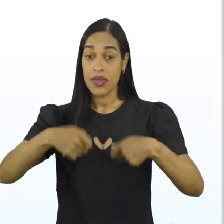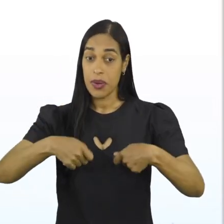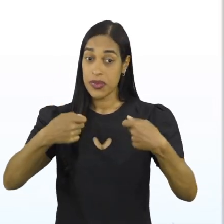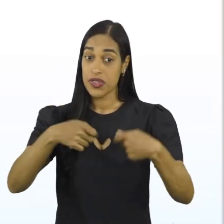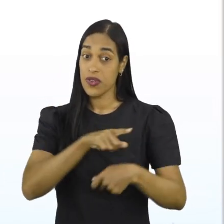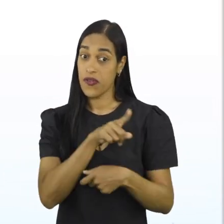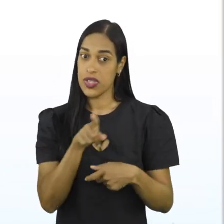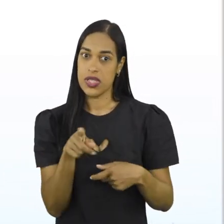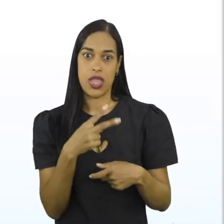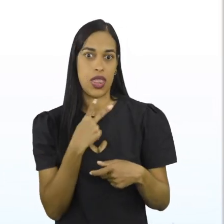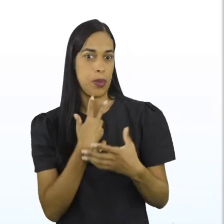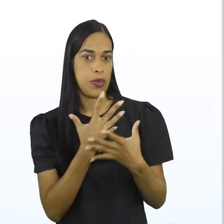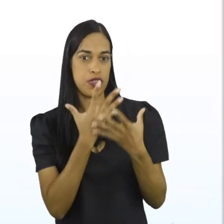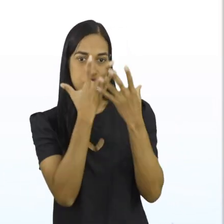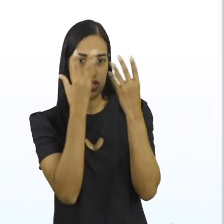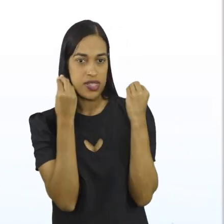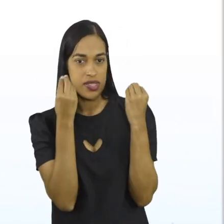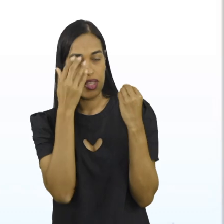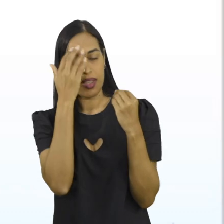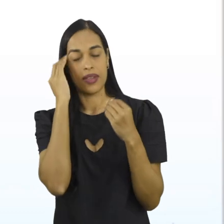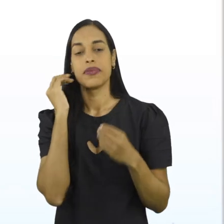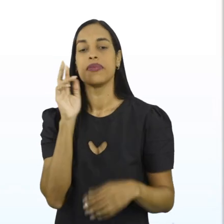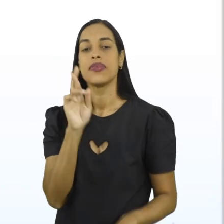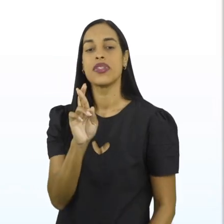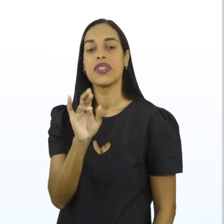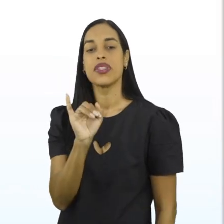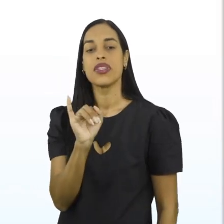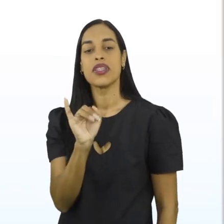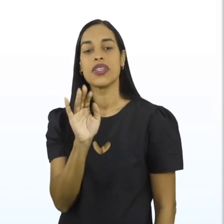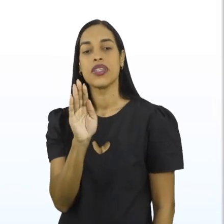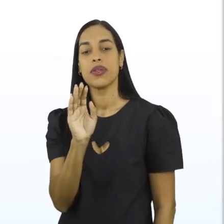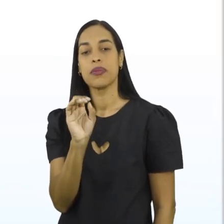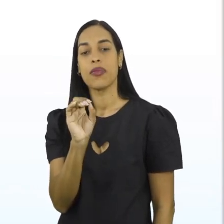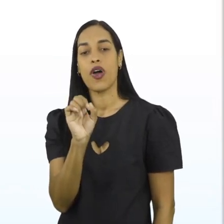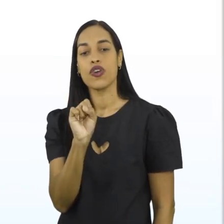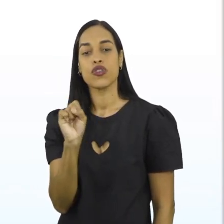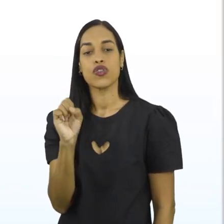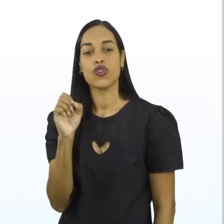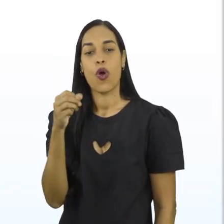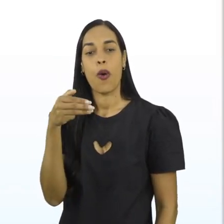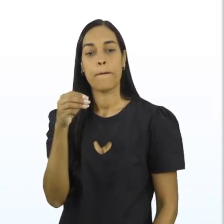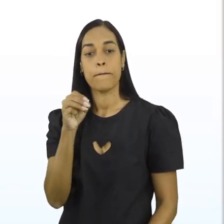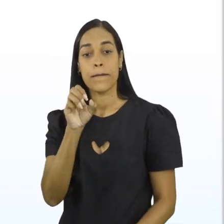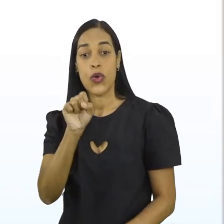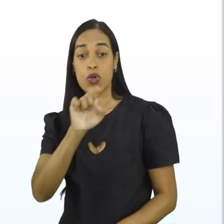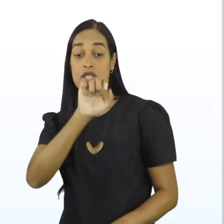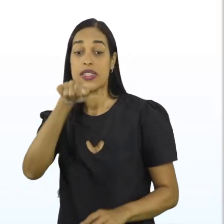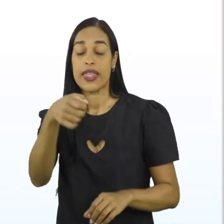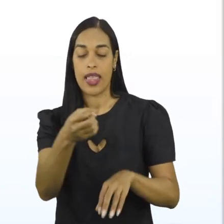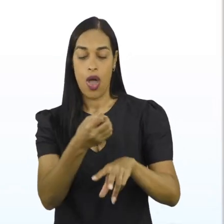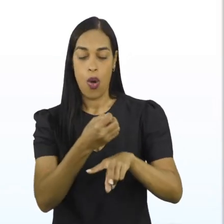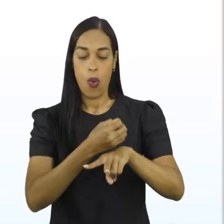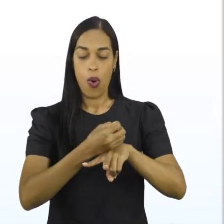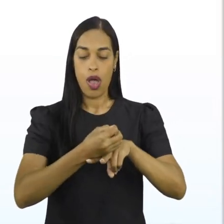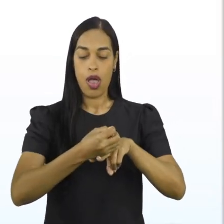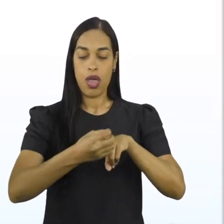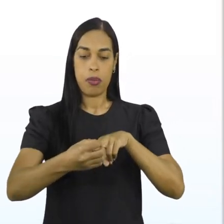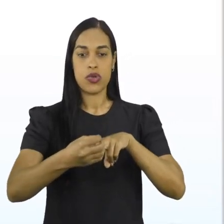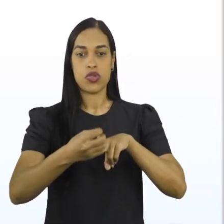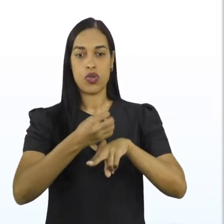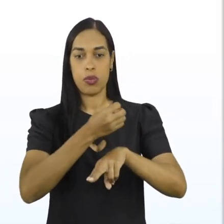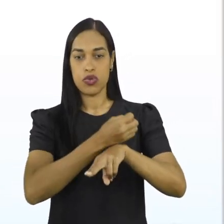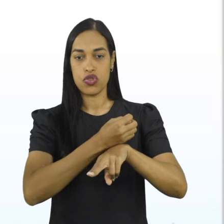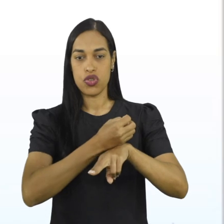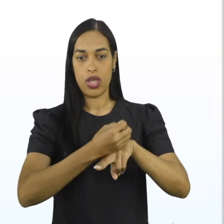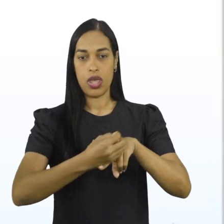não esqueçam é uma das mais usadas. São os ribossomos. E eu vou ser bem direto para vocês não